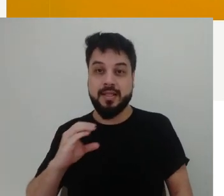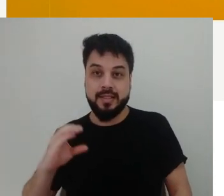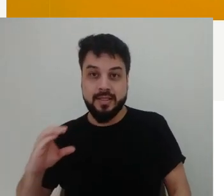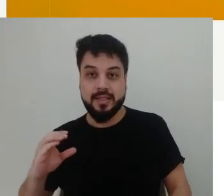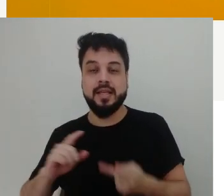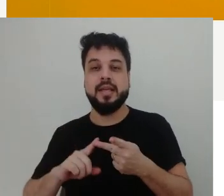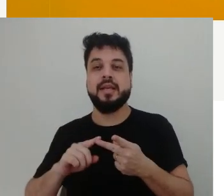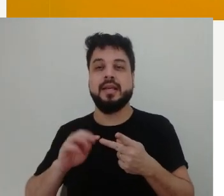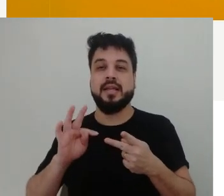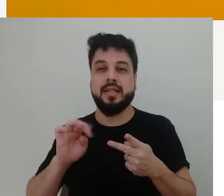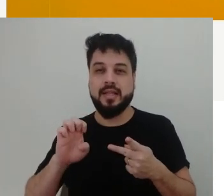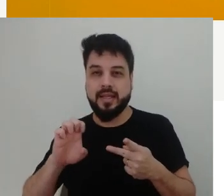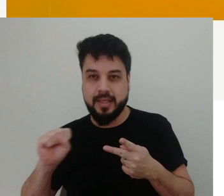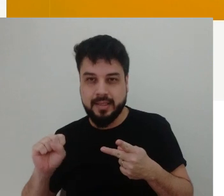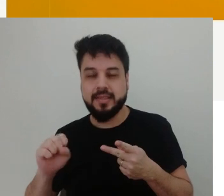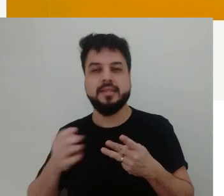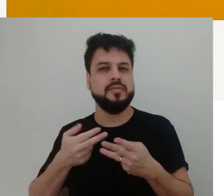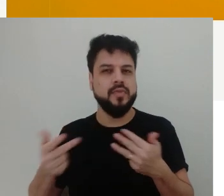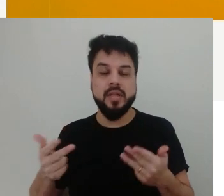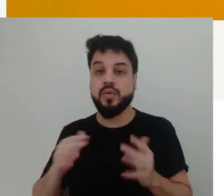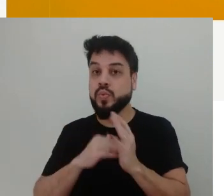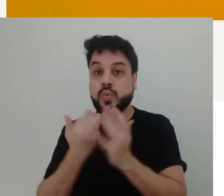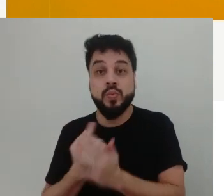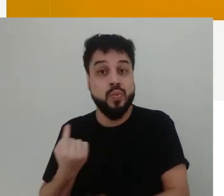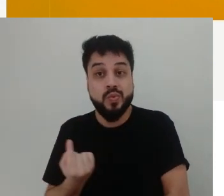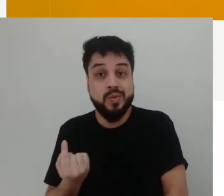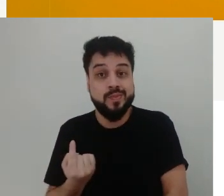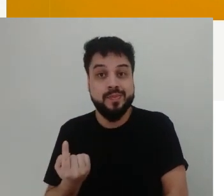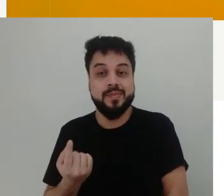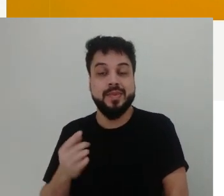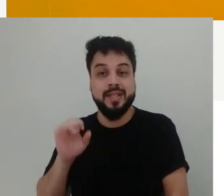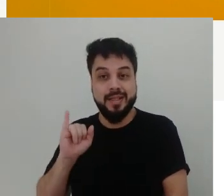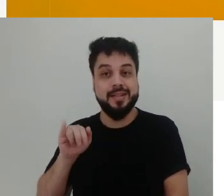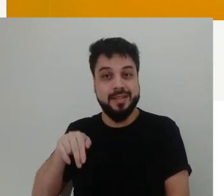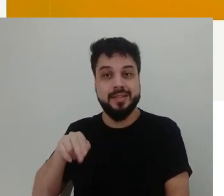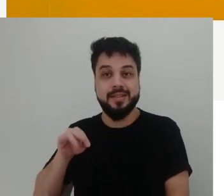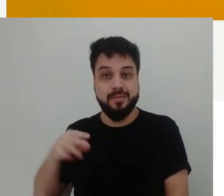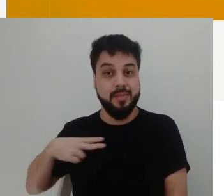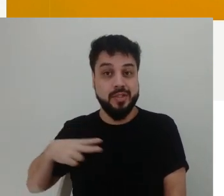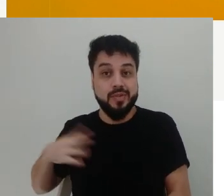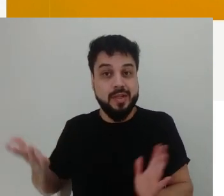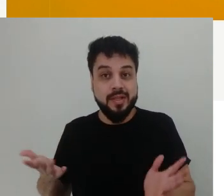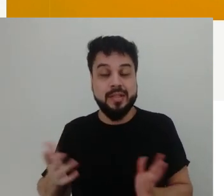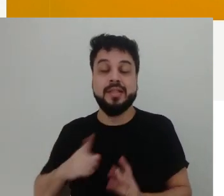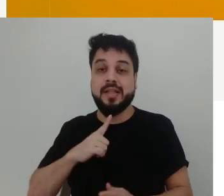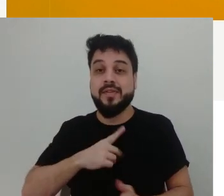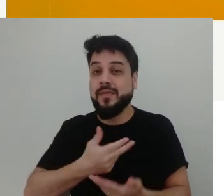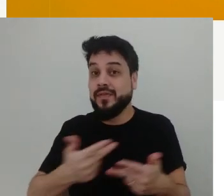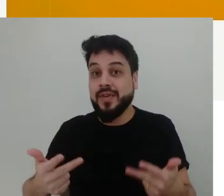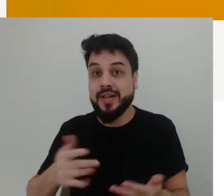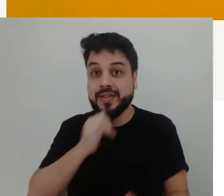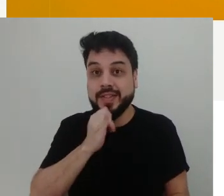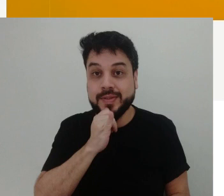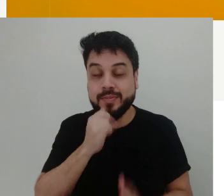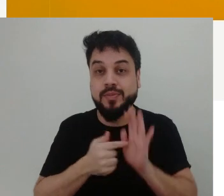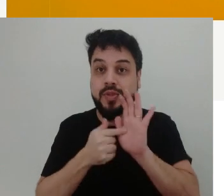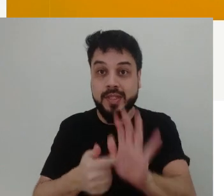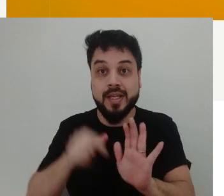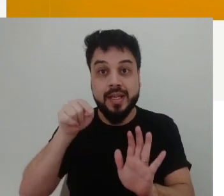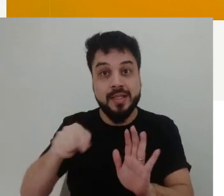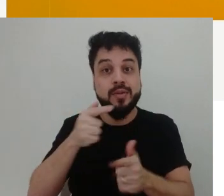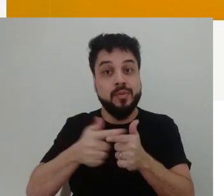como se aí você conquista o direito de ser coletivo. Eu acho que nós deveríamos começar, por